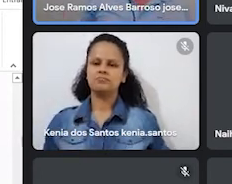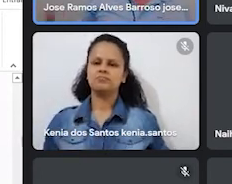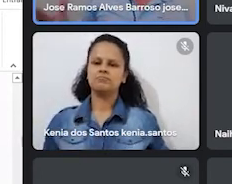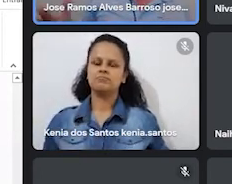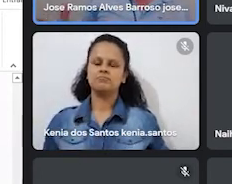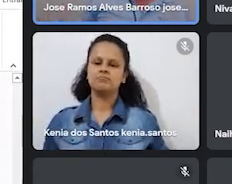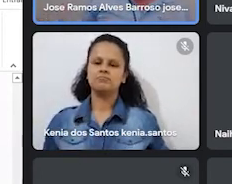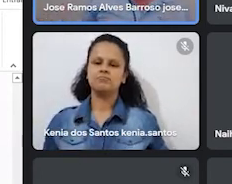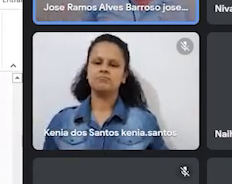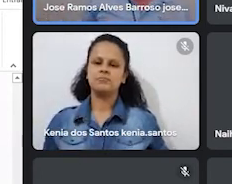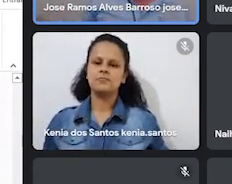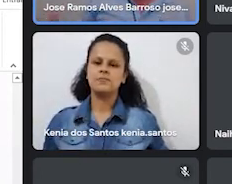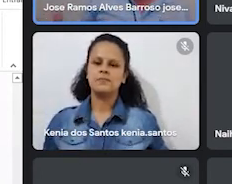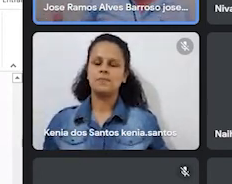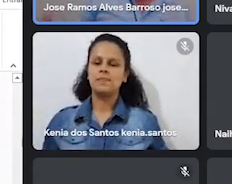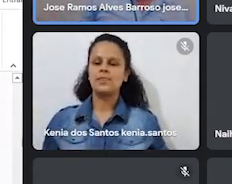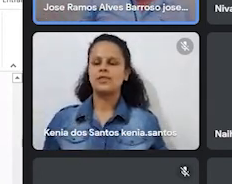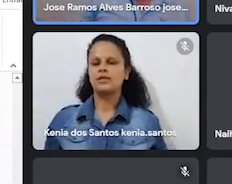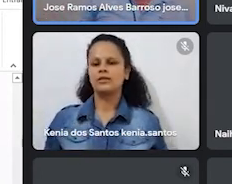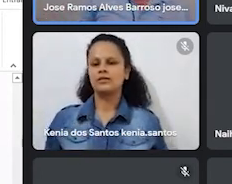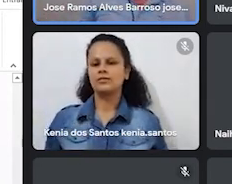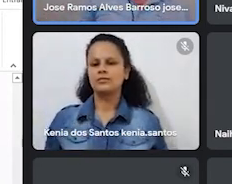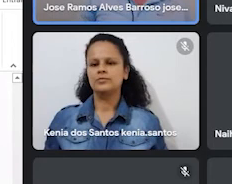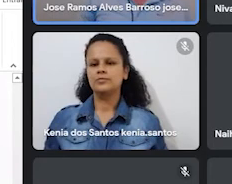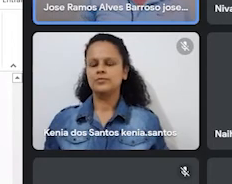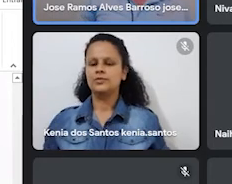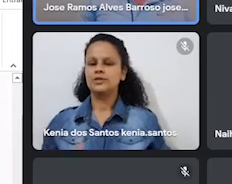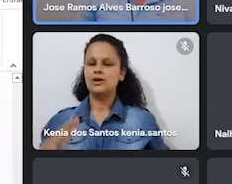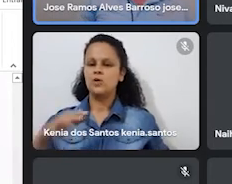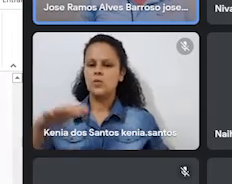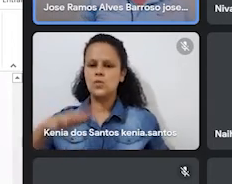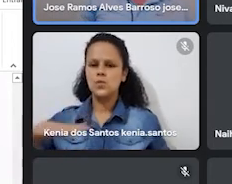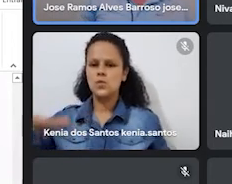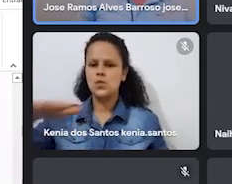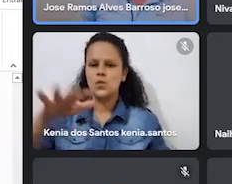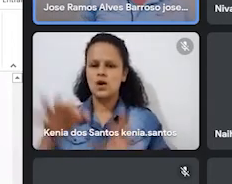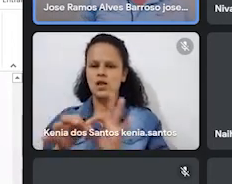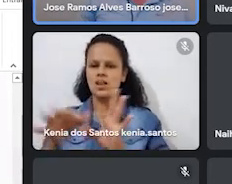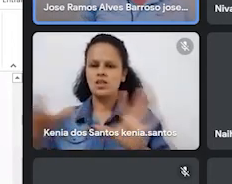aumentar minha zona livre.